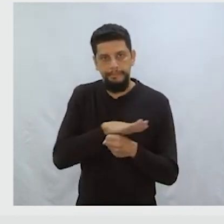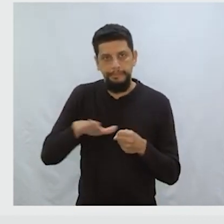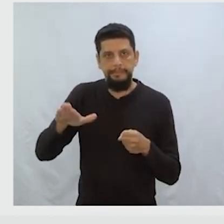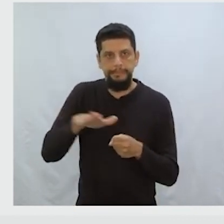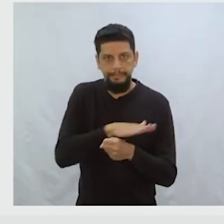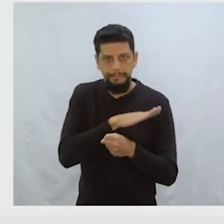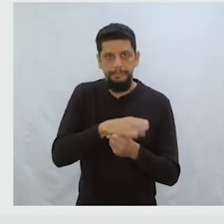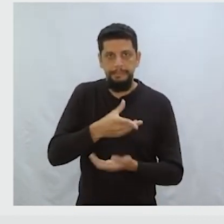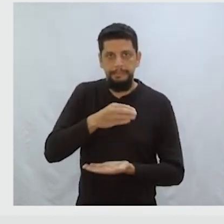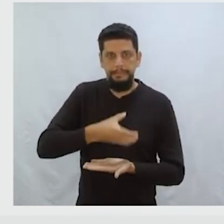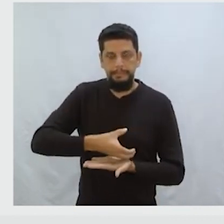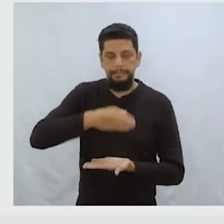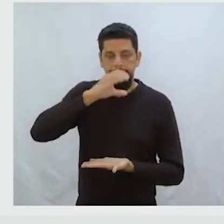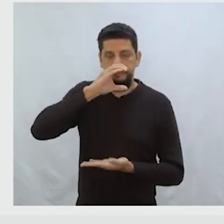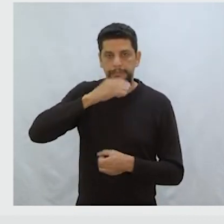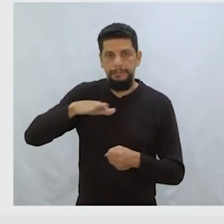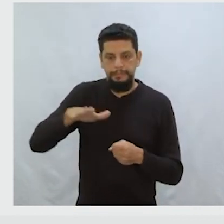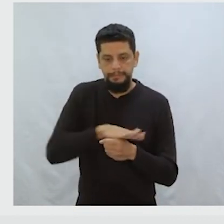Cheio!